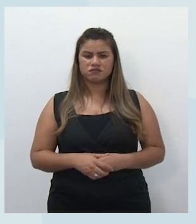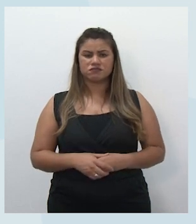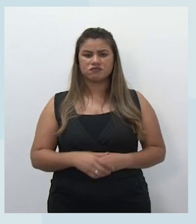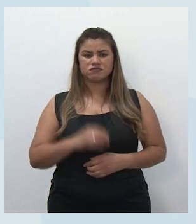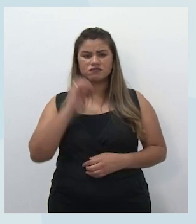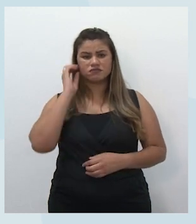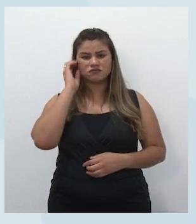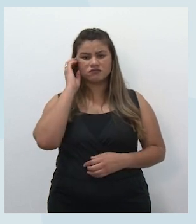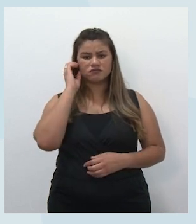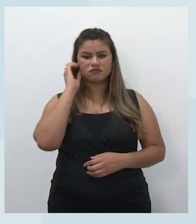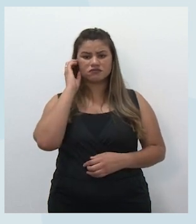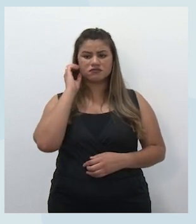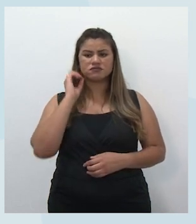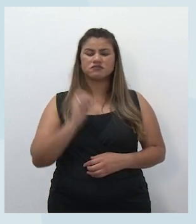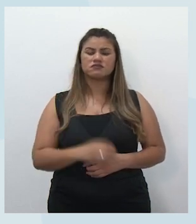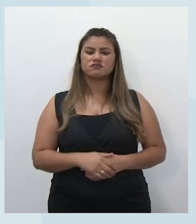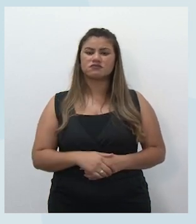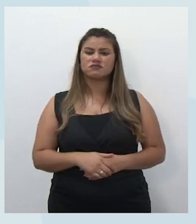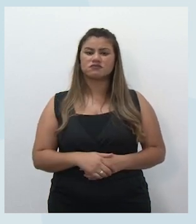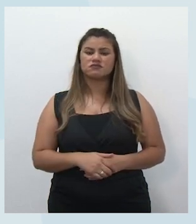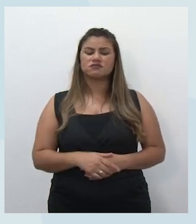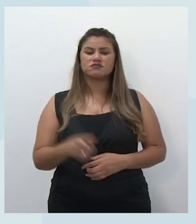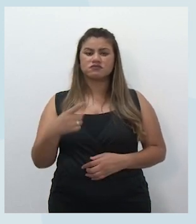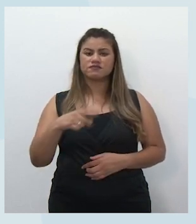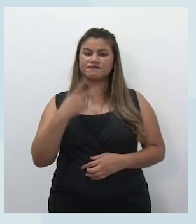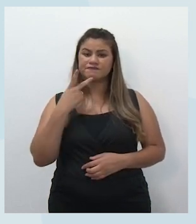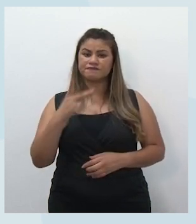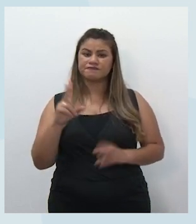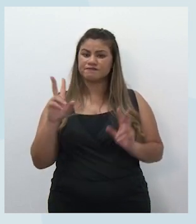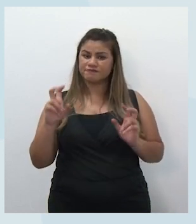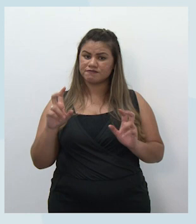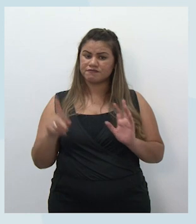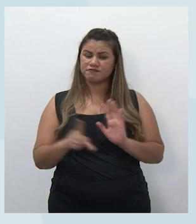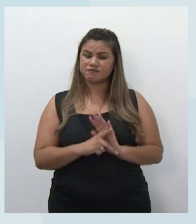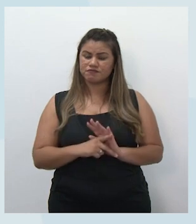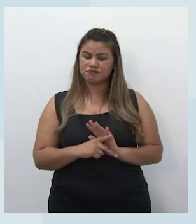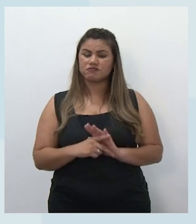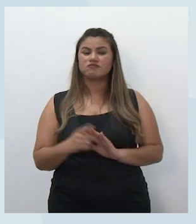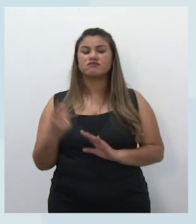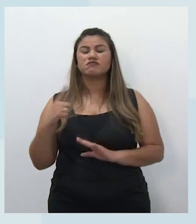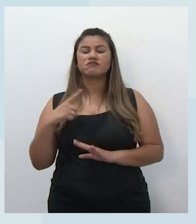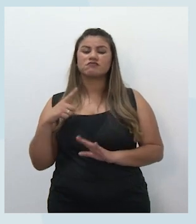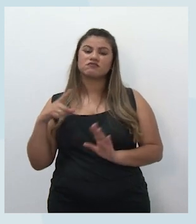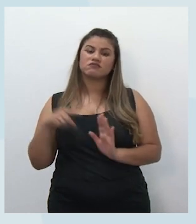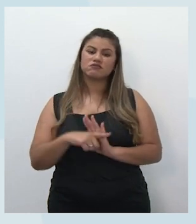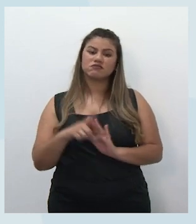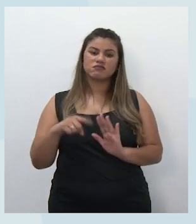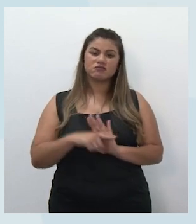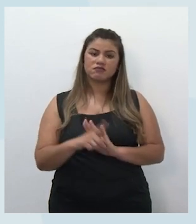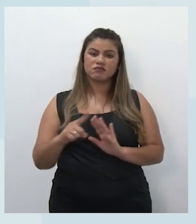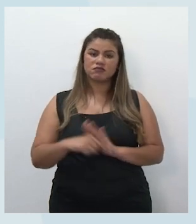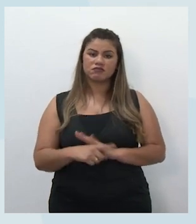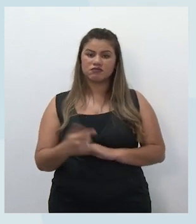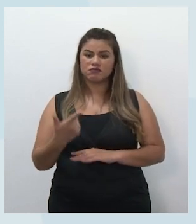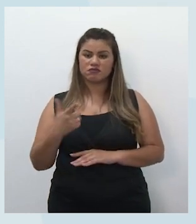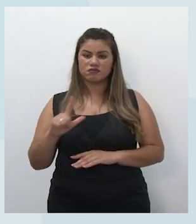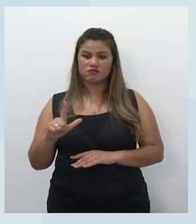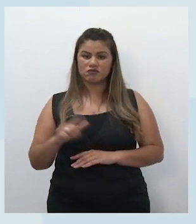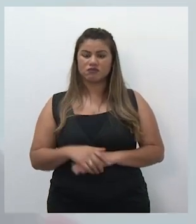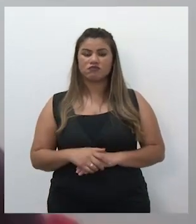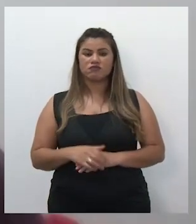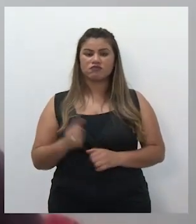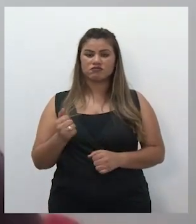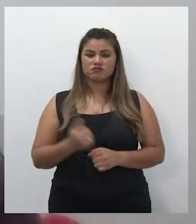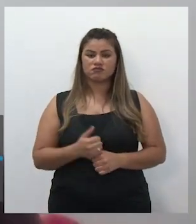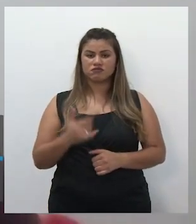grande questão. E aí, quando a gente fala disso, surgem muitas outras questões também, acho que até surgiram no chat algumas questões,